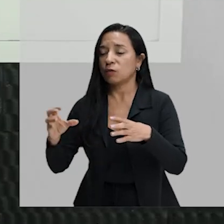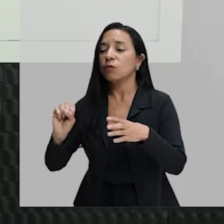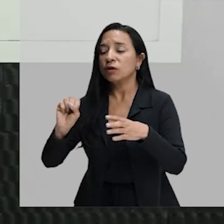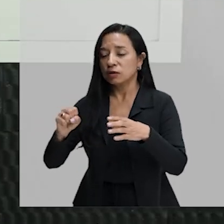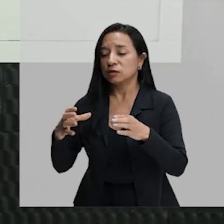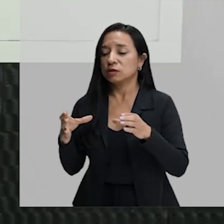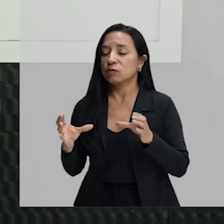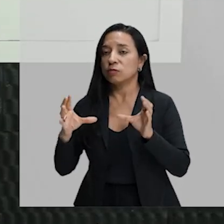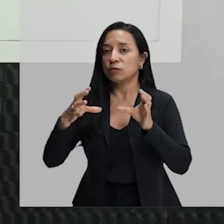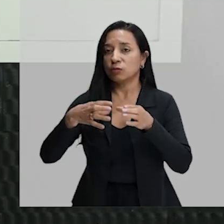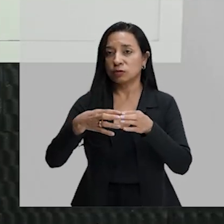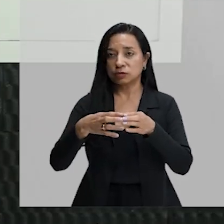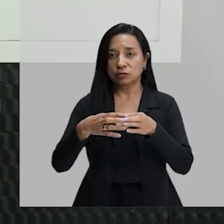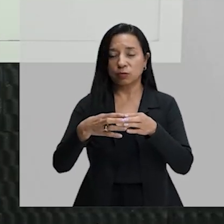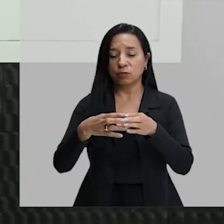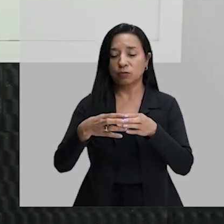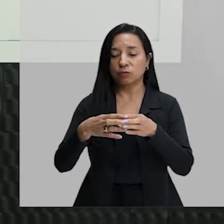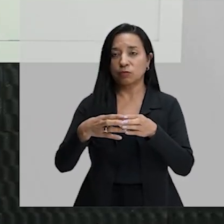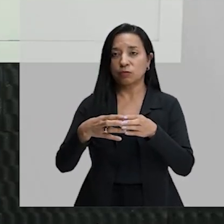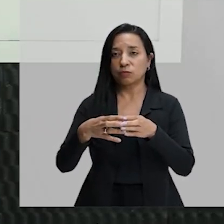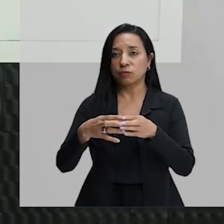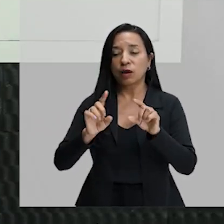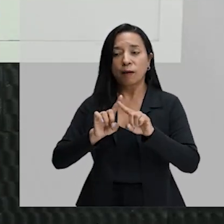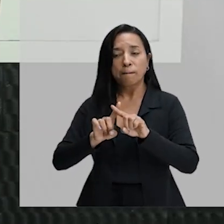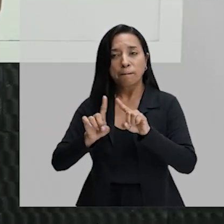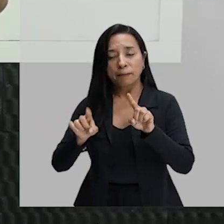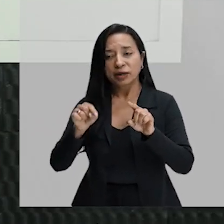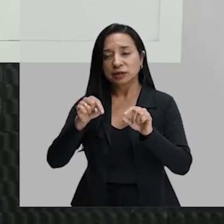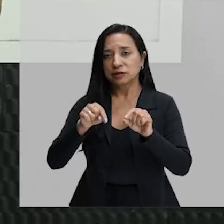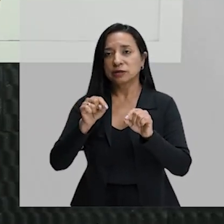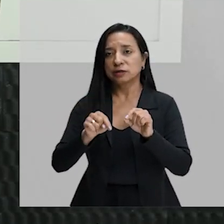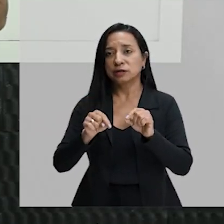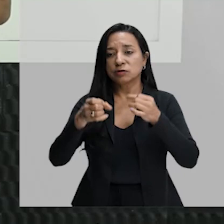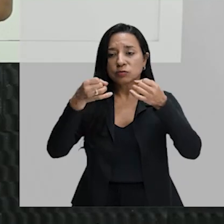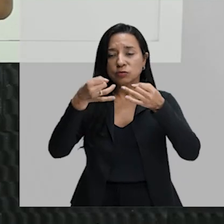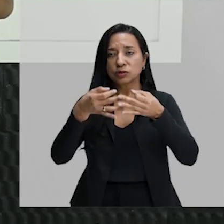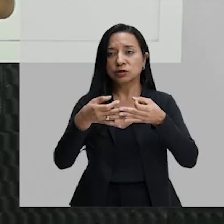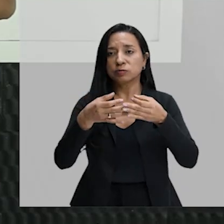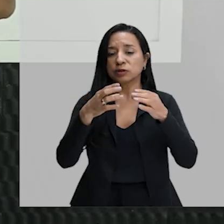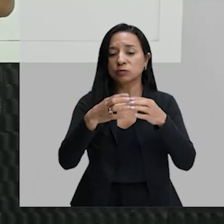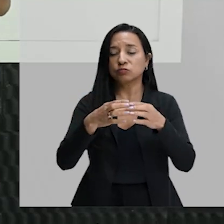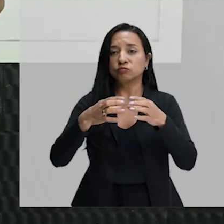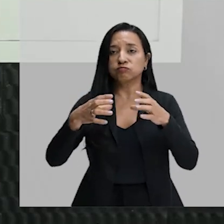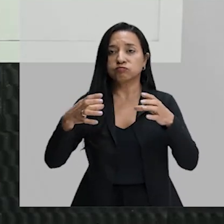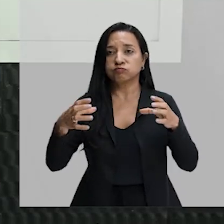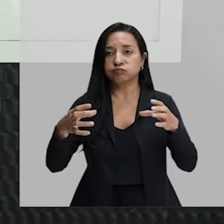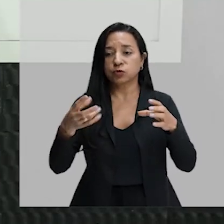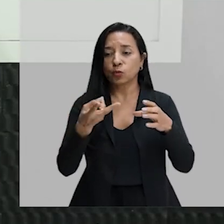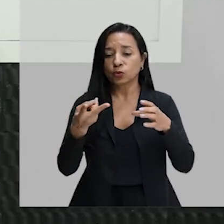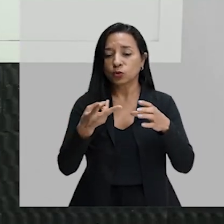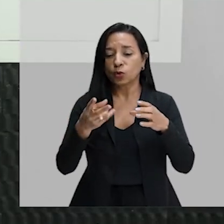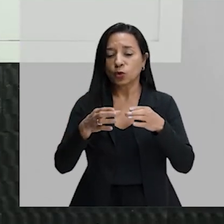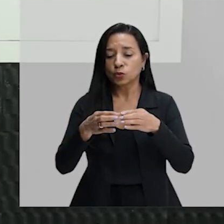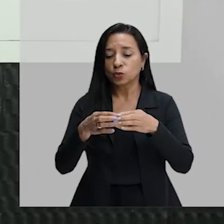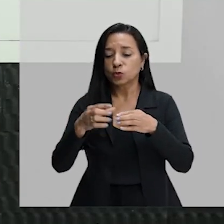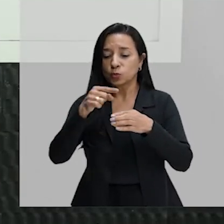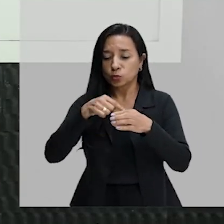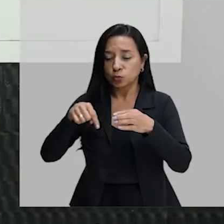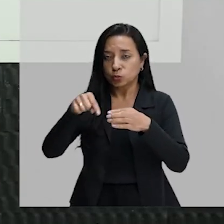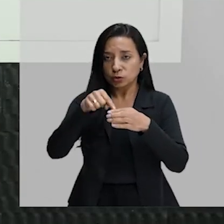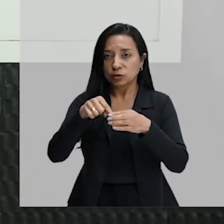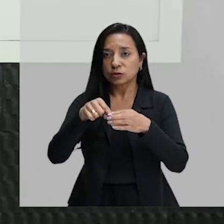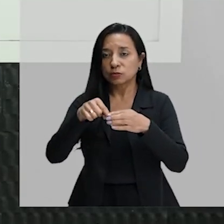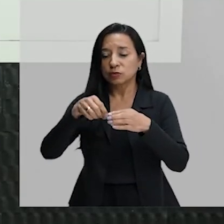aqui é justamente sobre a dilatação dos dois, né, ou contração dos dois, tanto do líquido quanto do recipiente. Pode acontecer